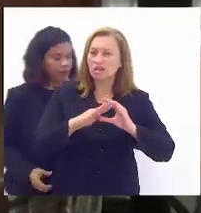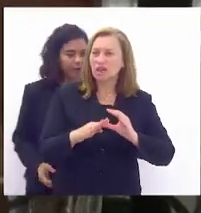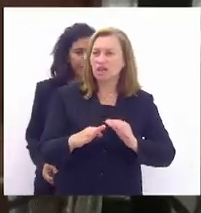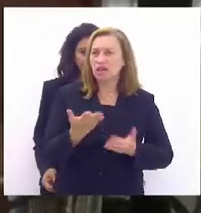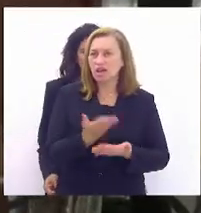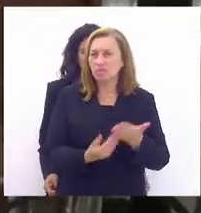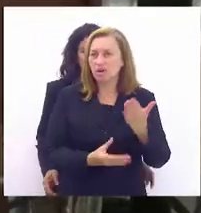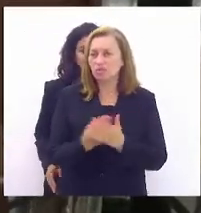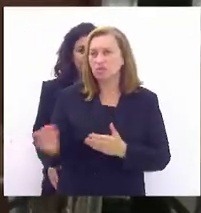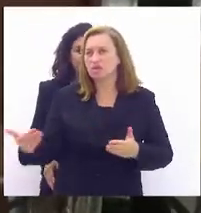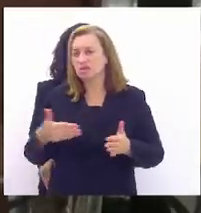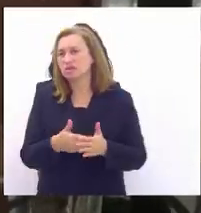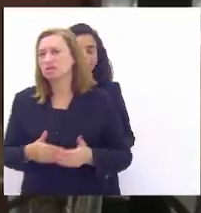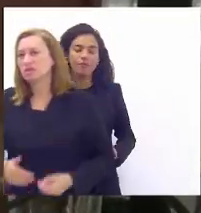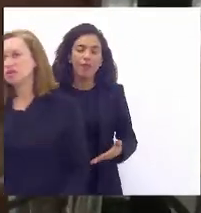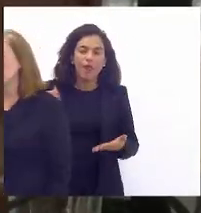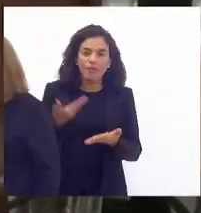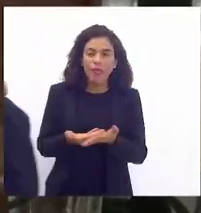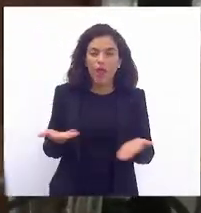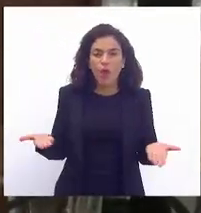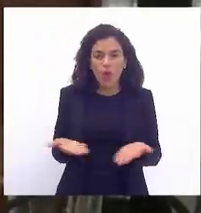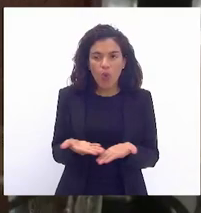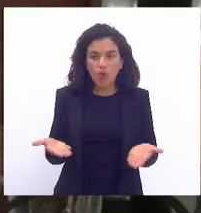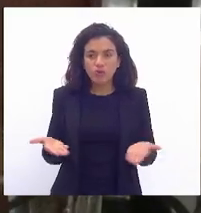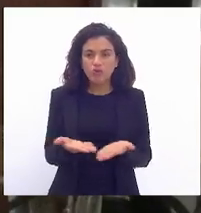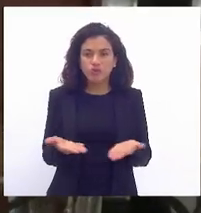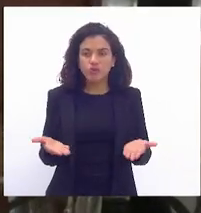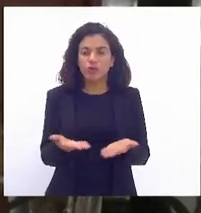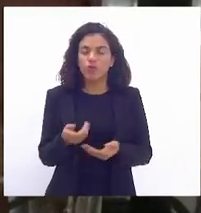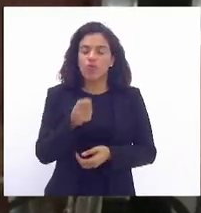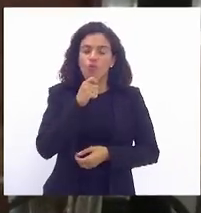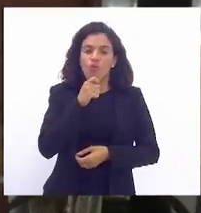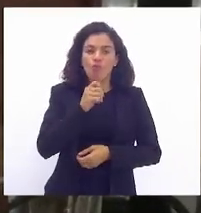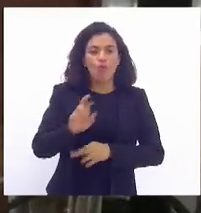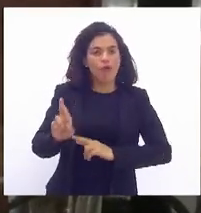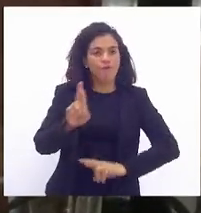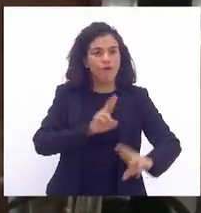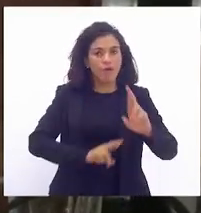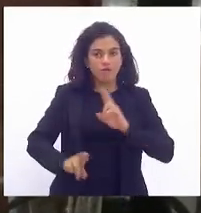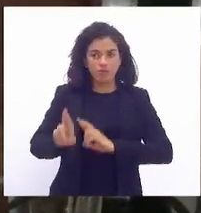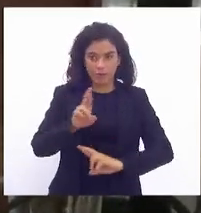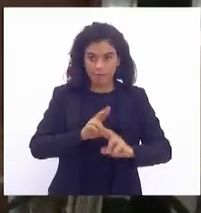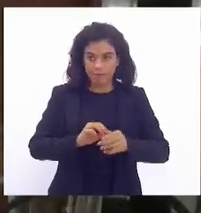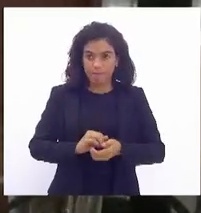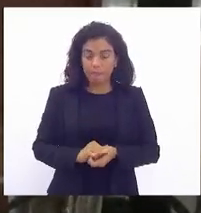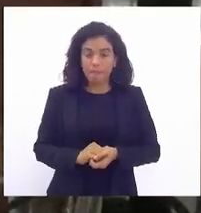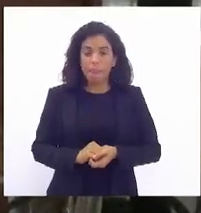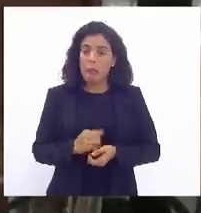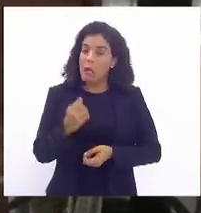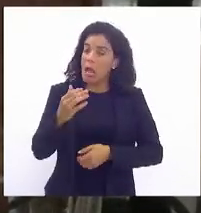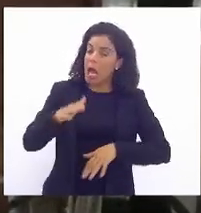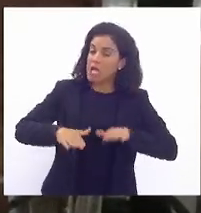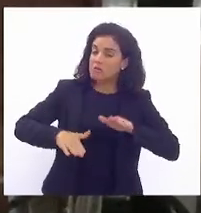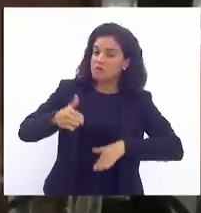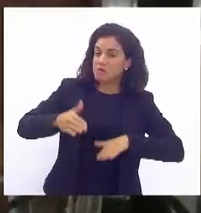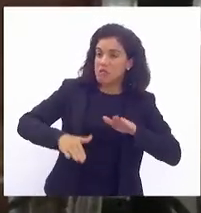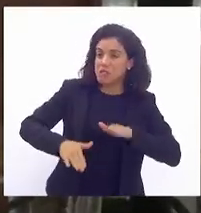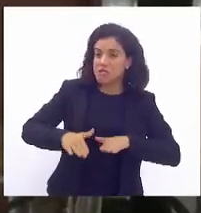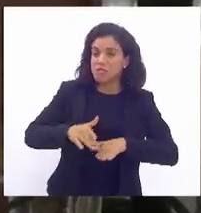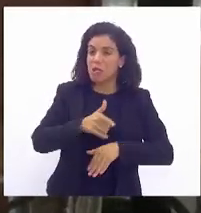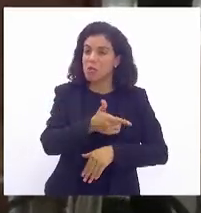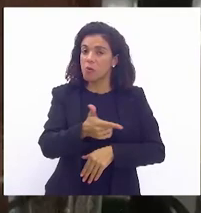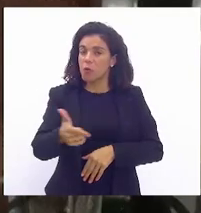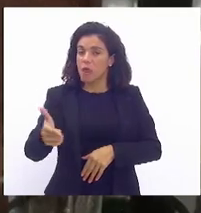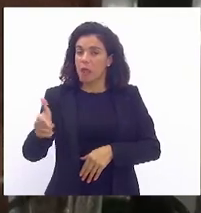e até hoje a gente não obteve uma resposta. Talvez por eles não deverem